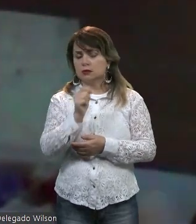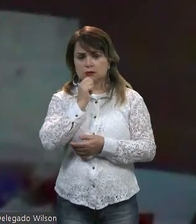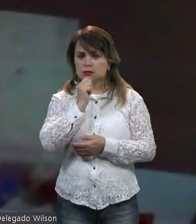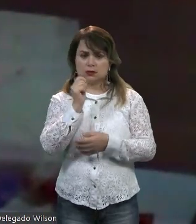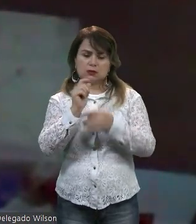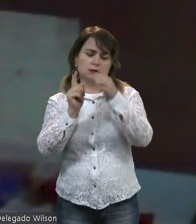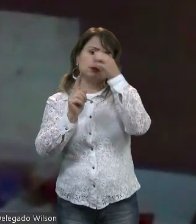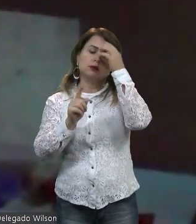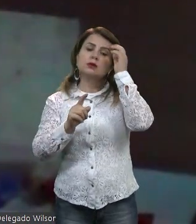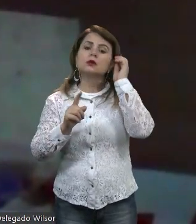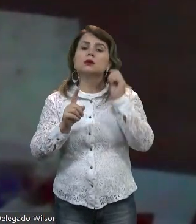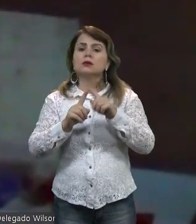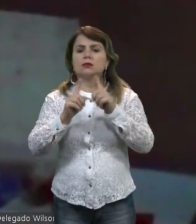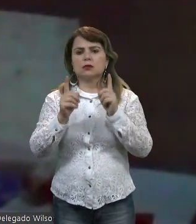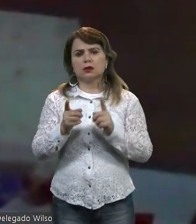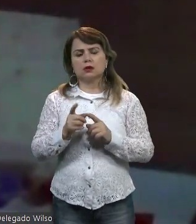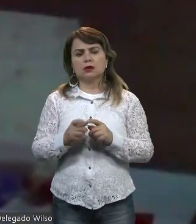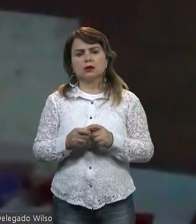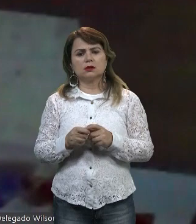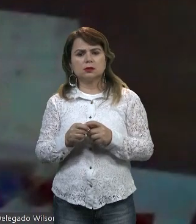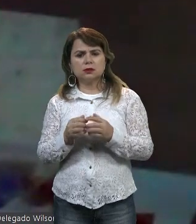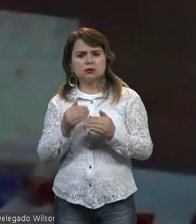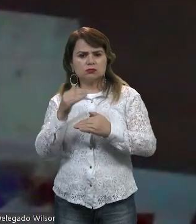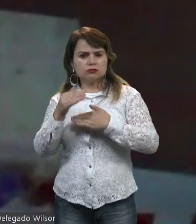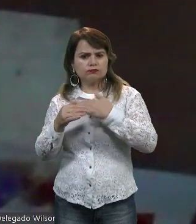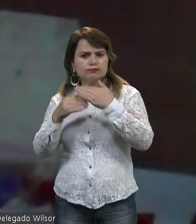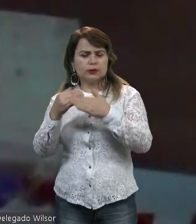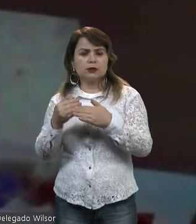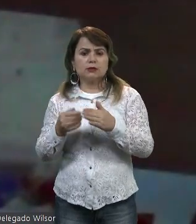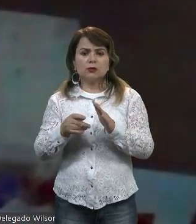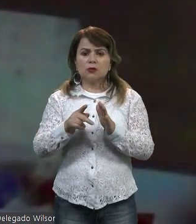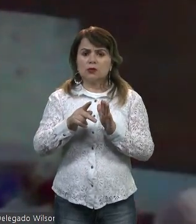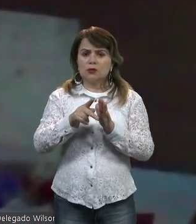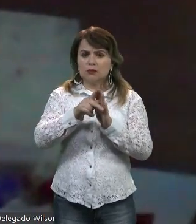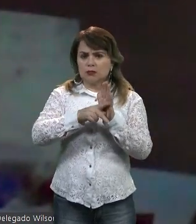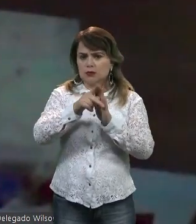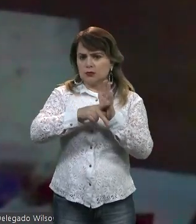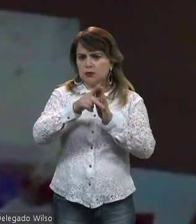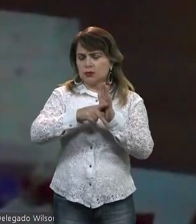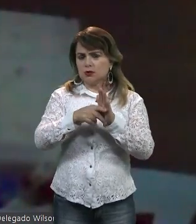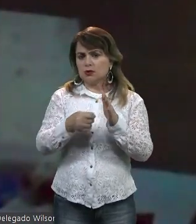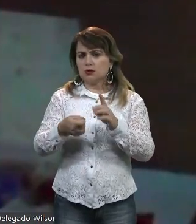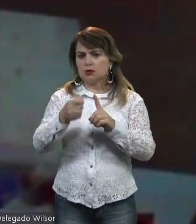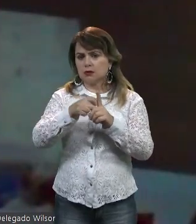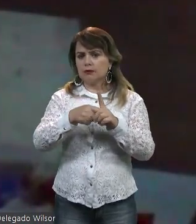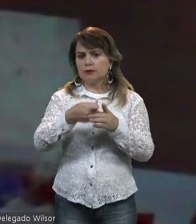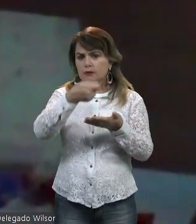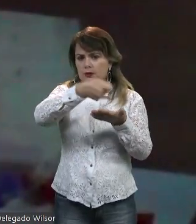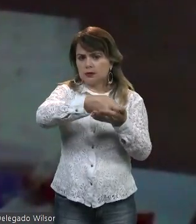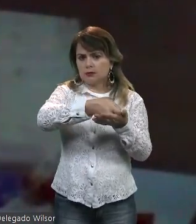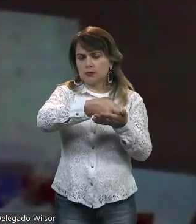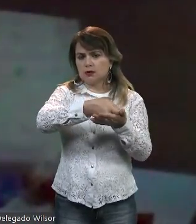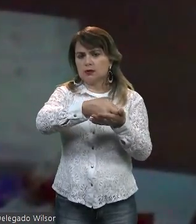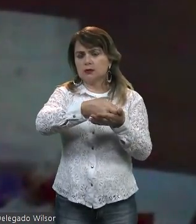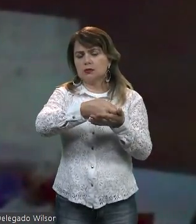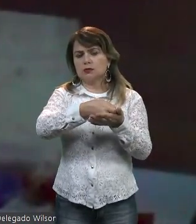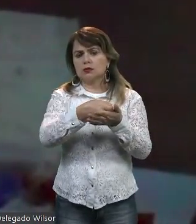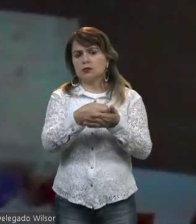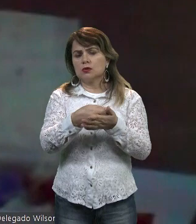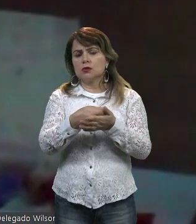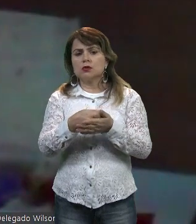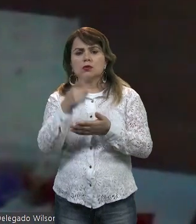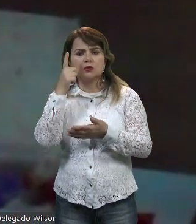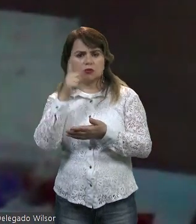custa de emendas parlamentares, de pagamentos que a própria administração faz nessa prestação de serviço, vem mantendo um